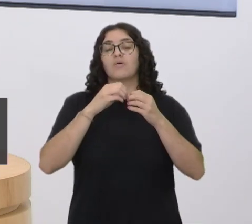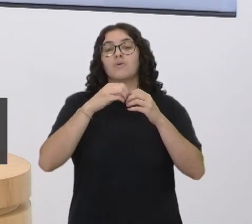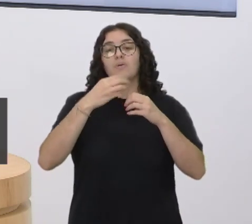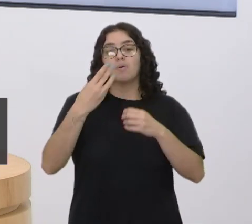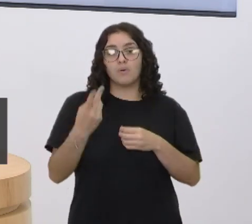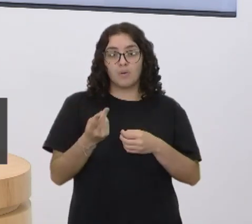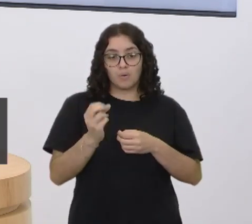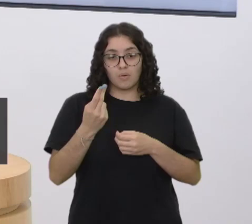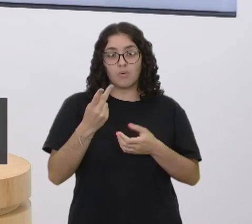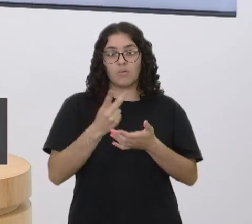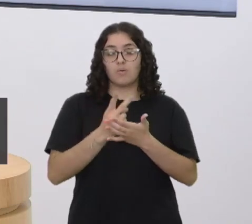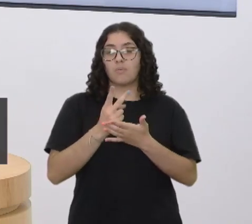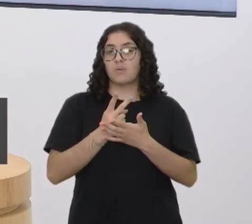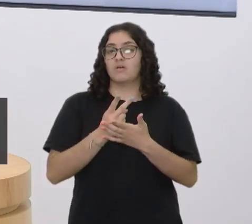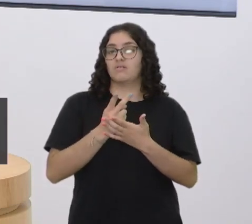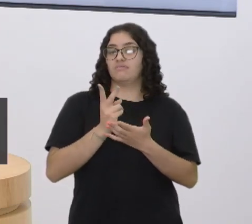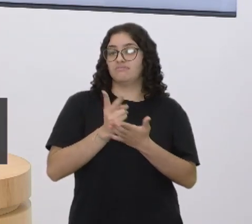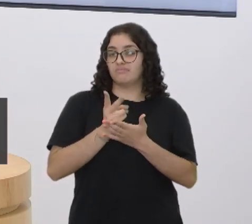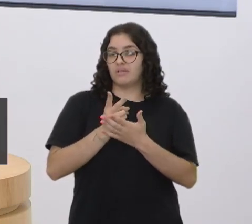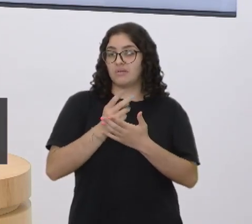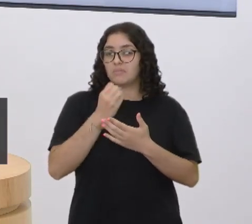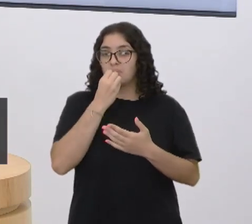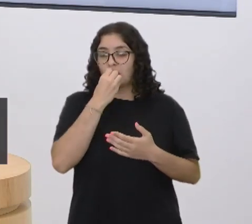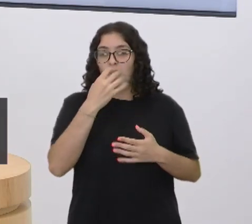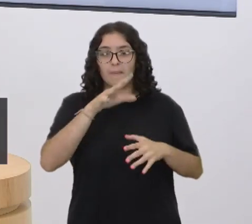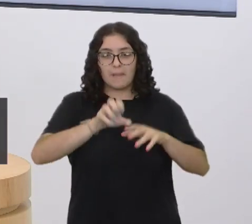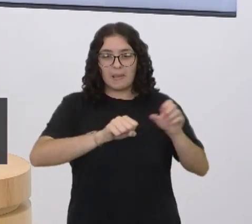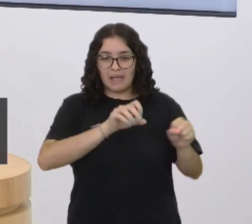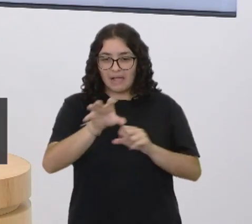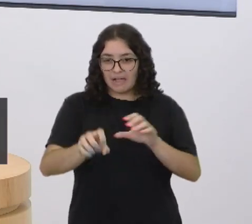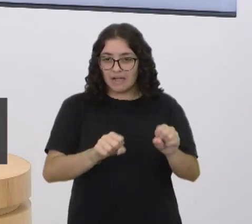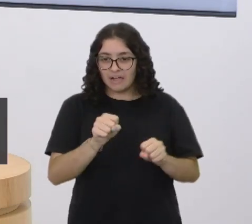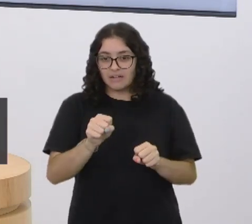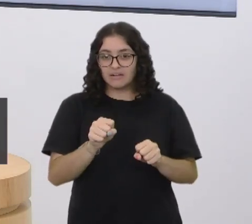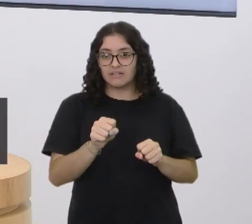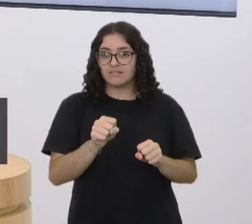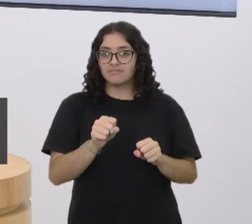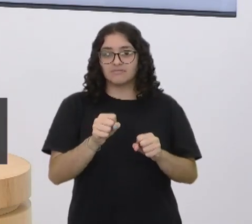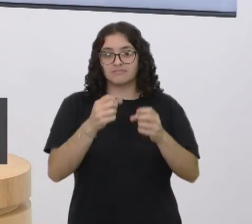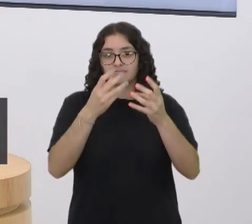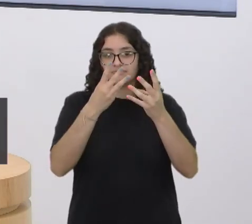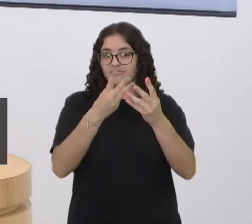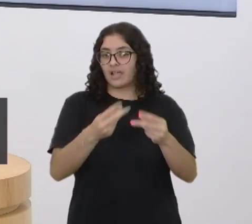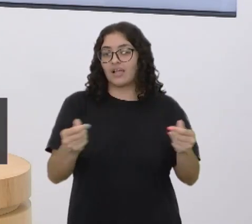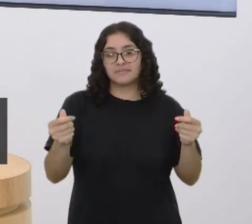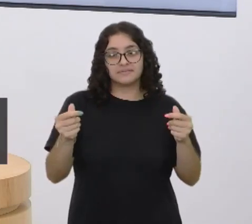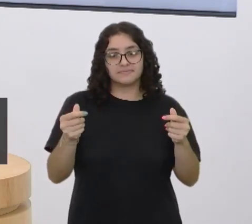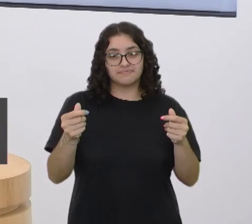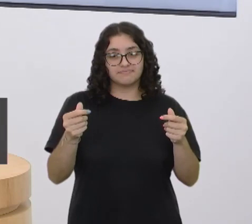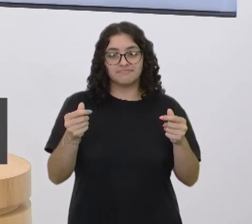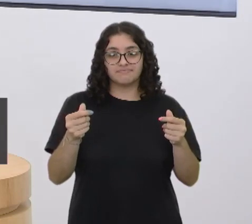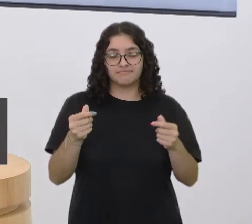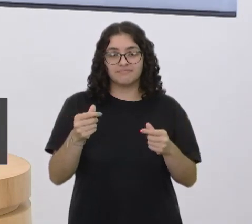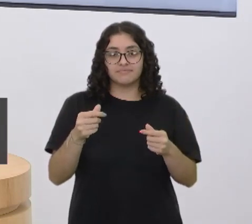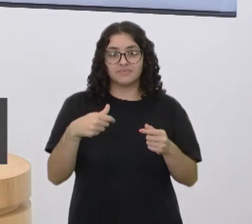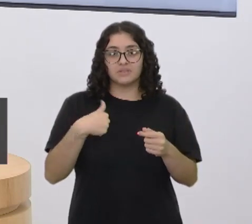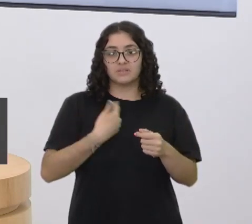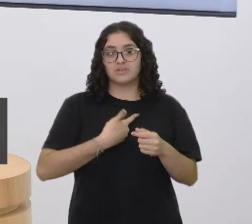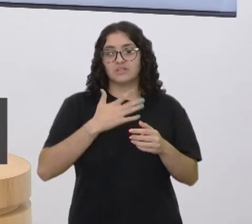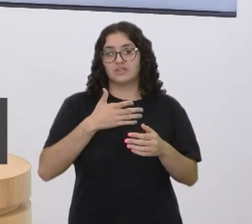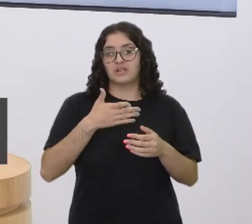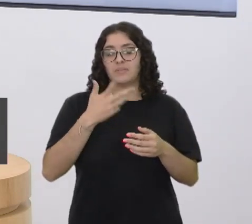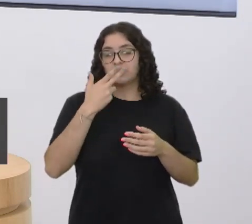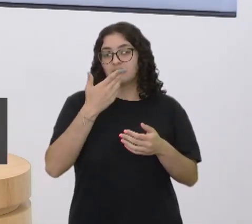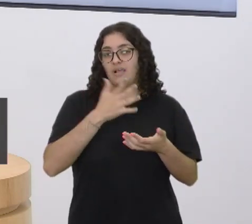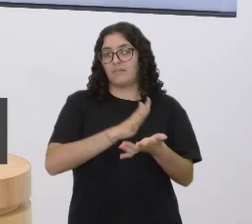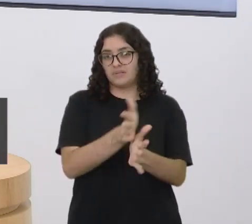continuar nessa vibe que nós estamos super legal, degradar. Ou terminar de degradar o que a gente já começou,